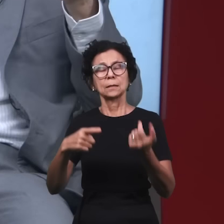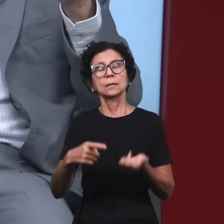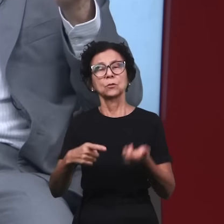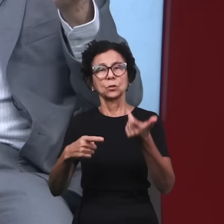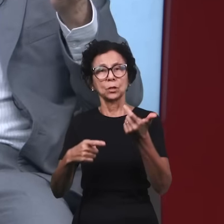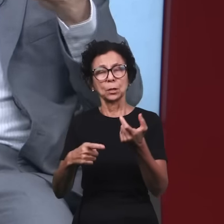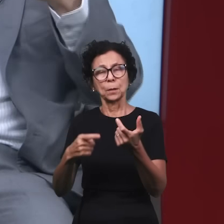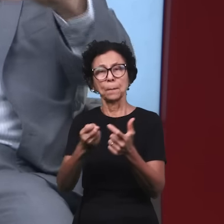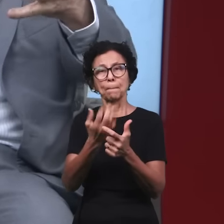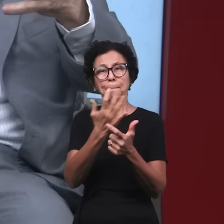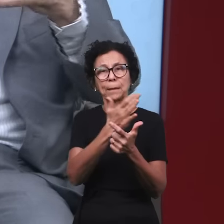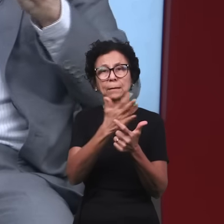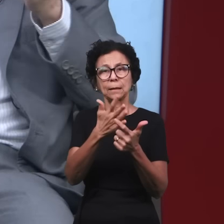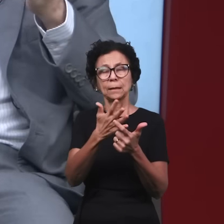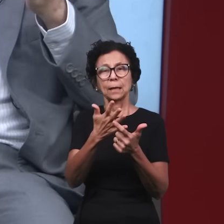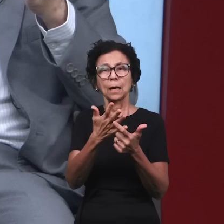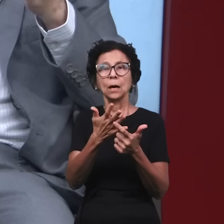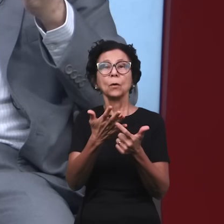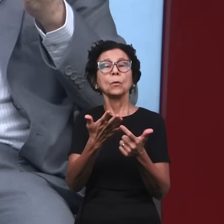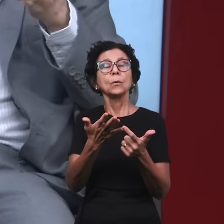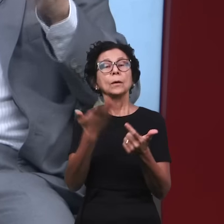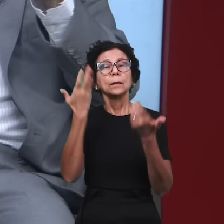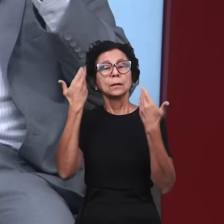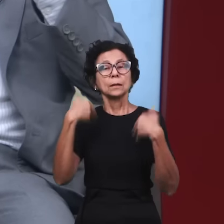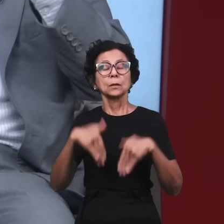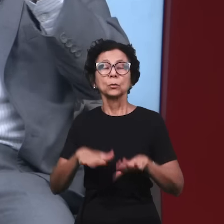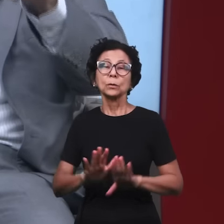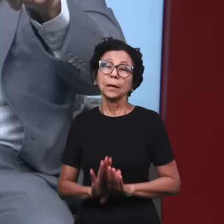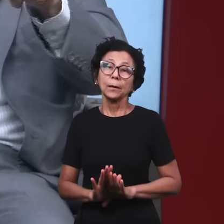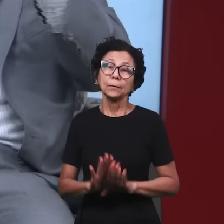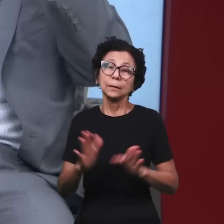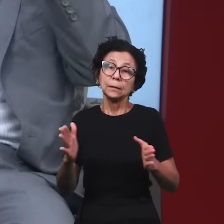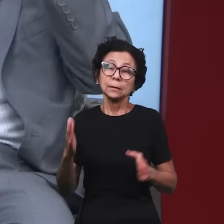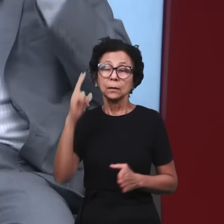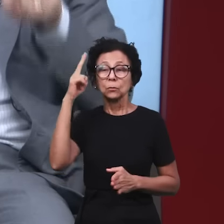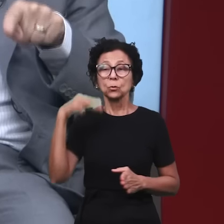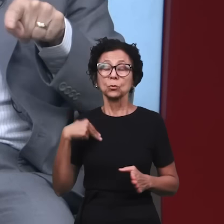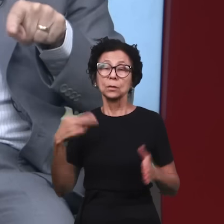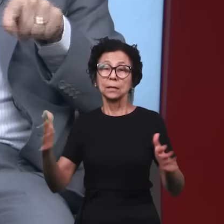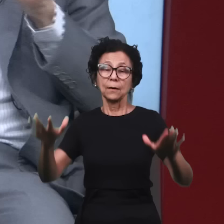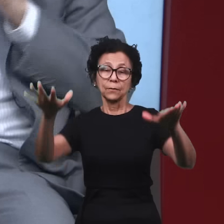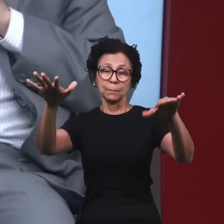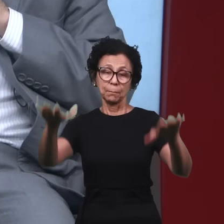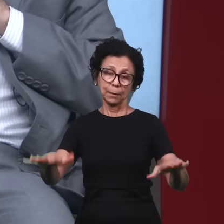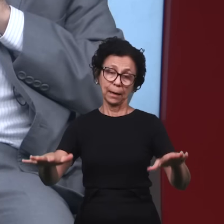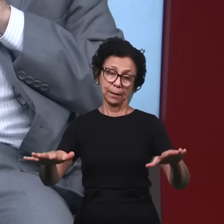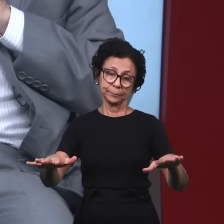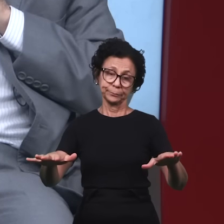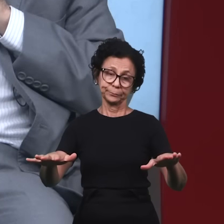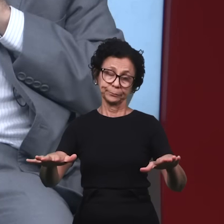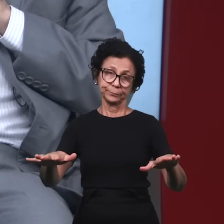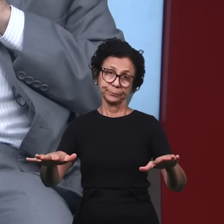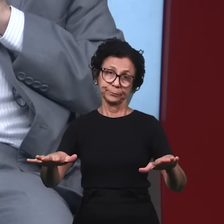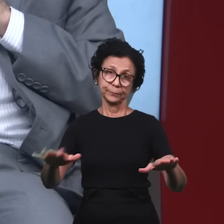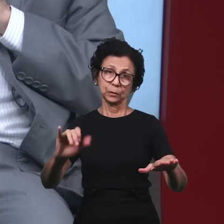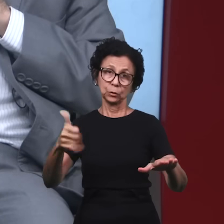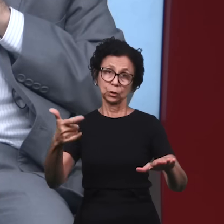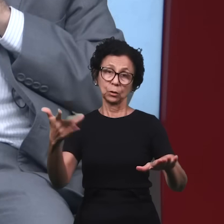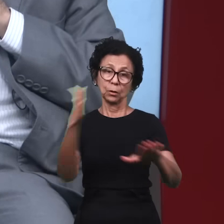natural. Jacó disse a José que, como Rúben e Simeão são seus